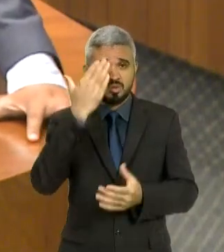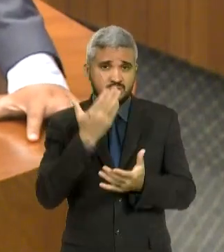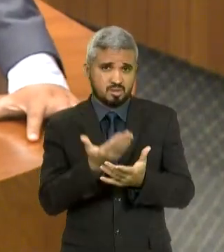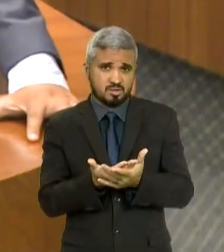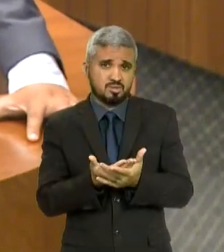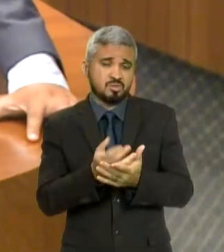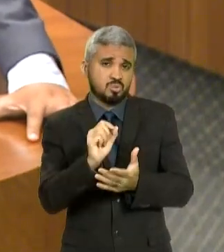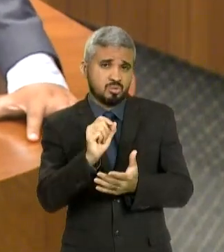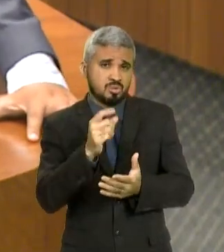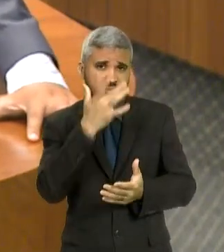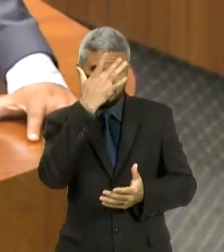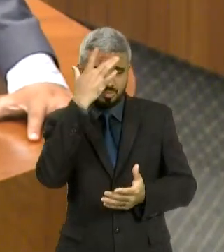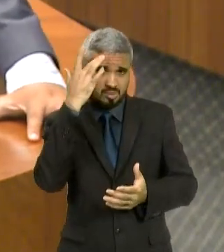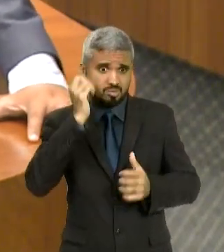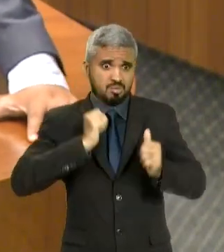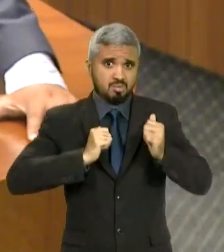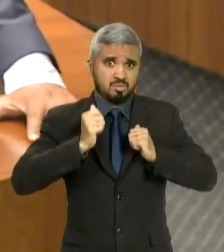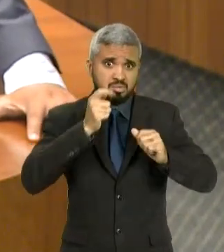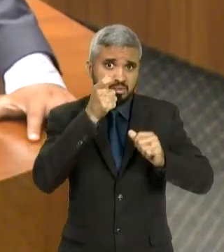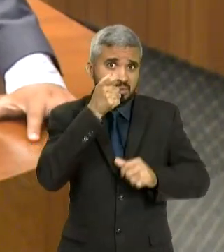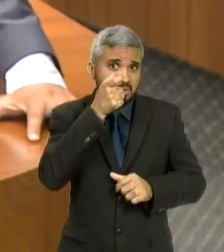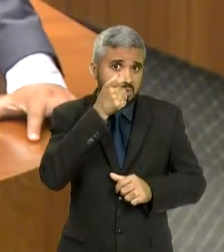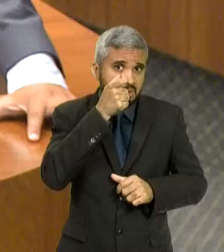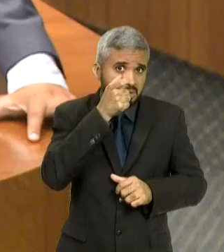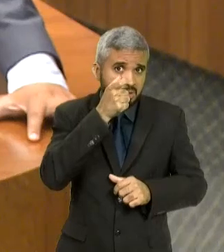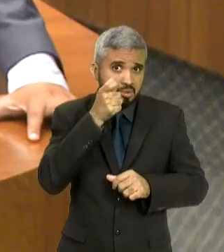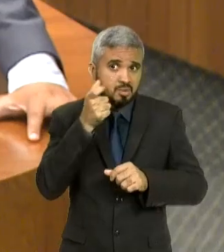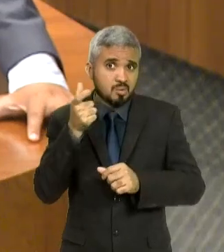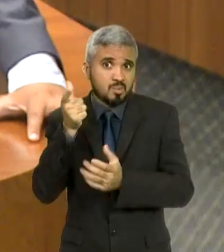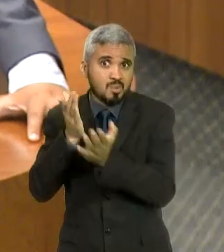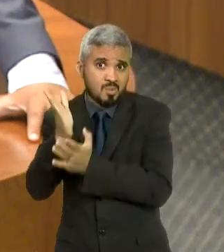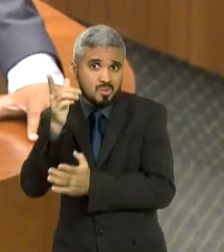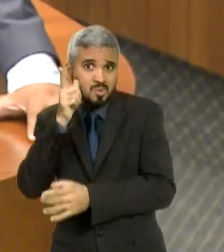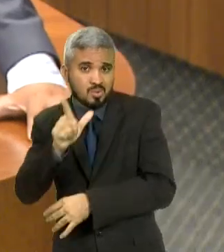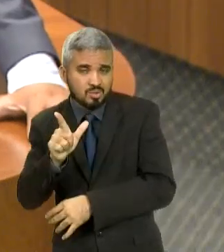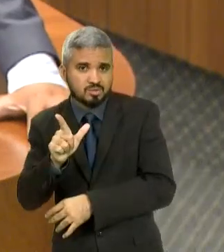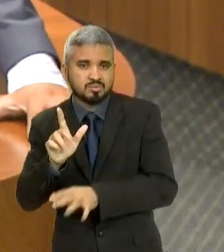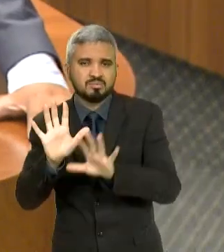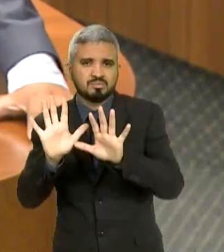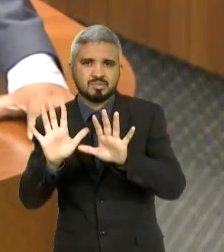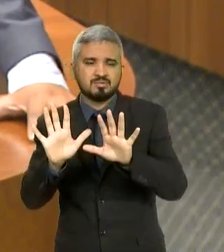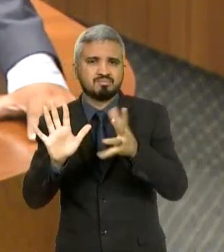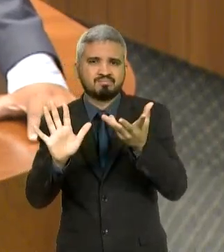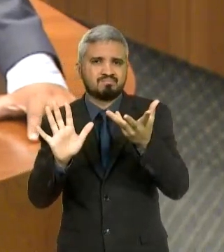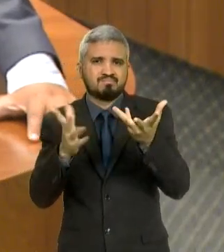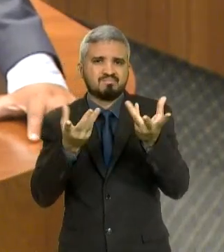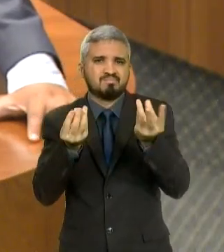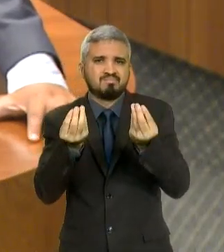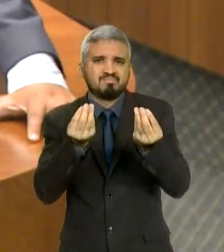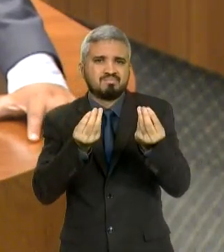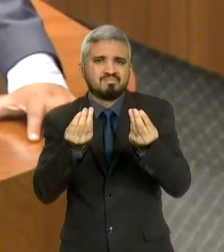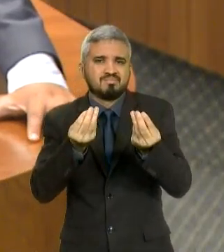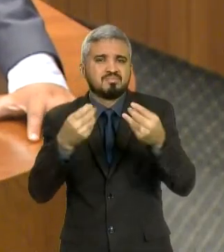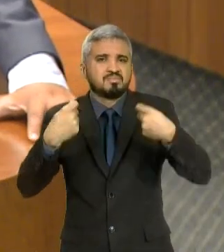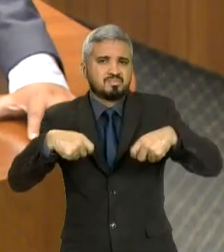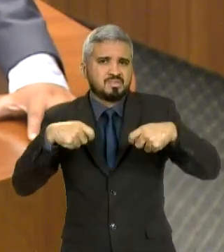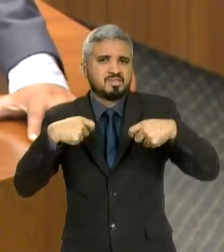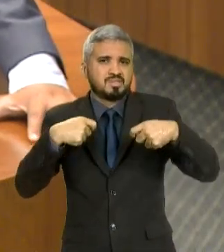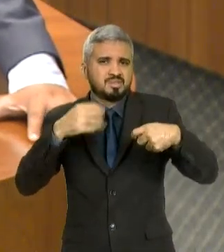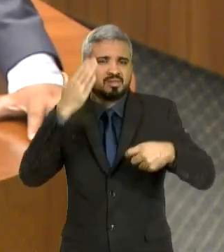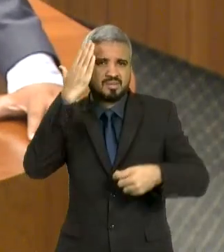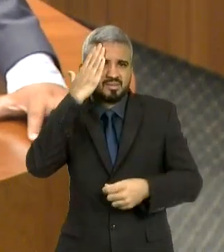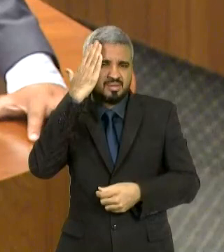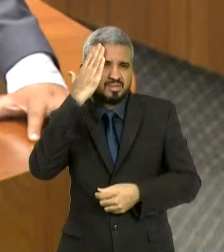contribuição não têm sentido algum. É uma frase célebre que eu levo sempre comigo. Ambição